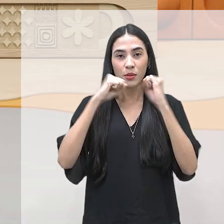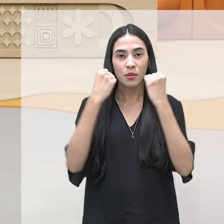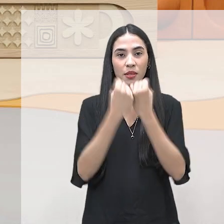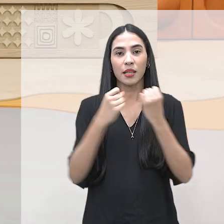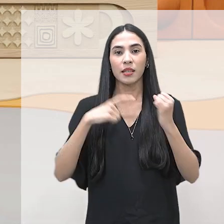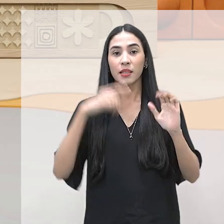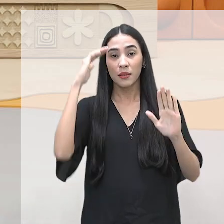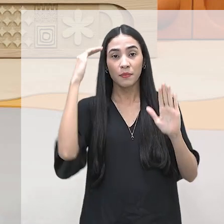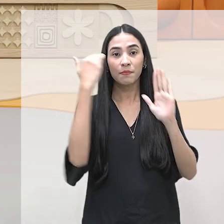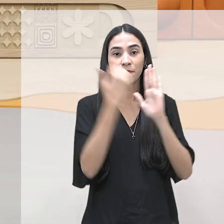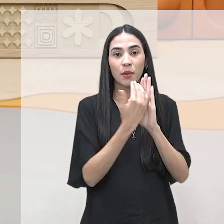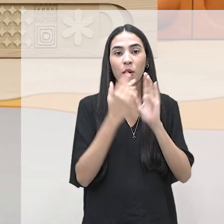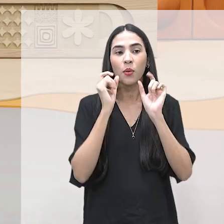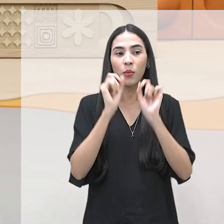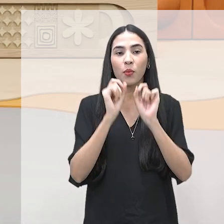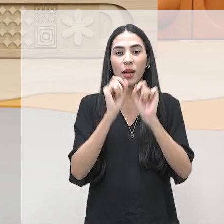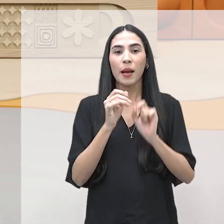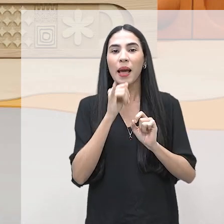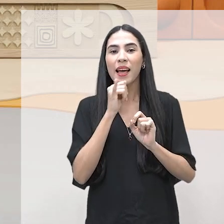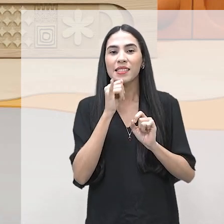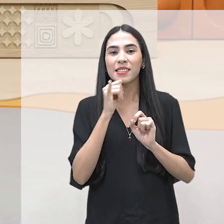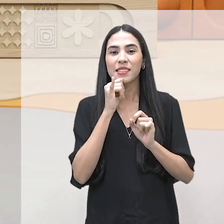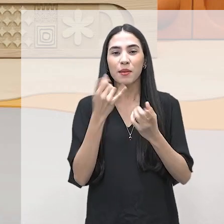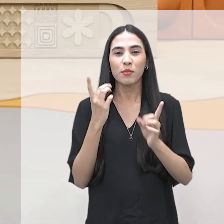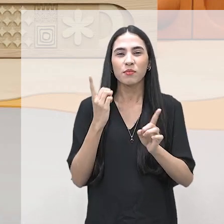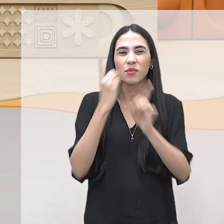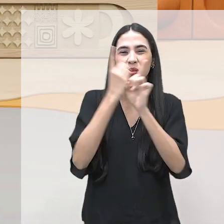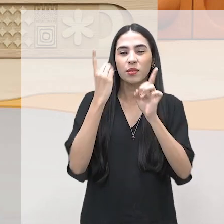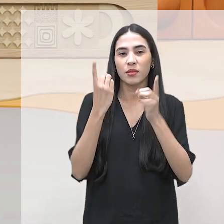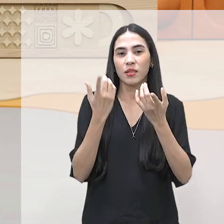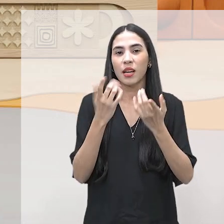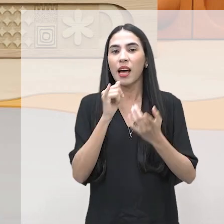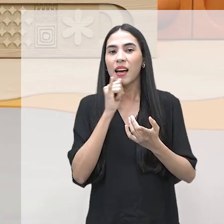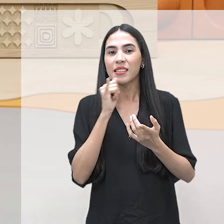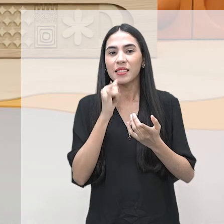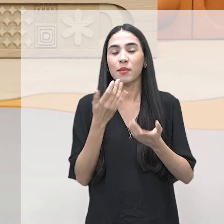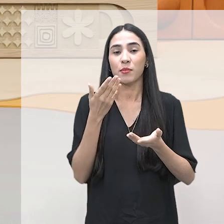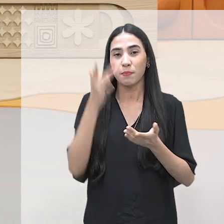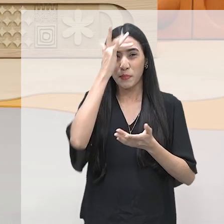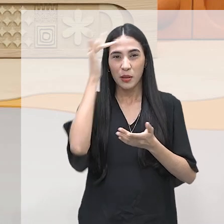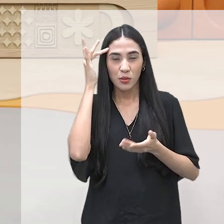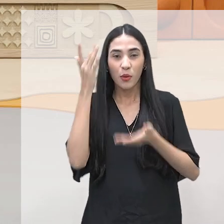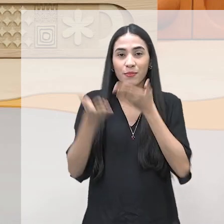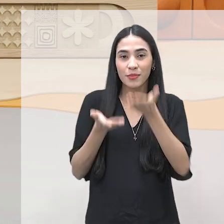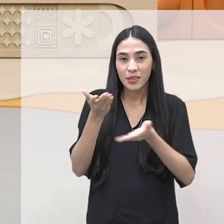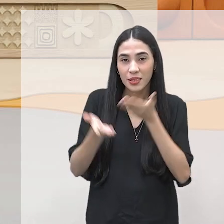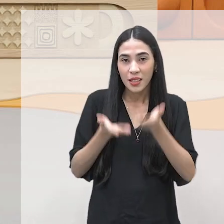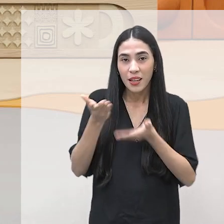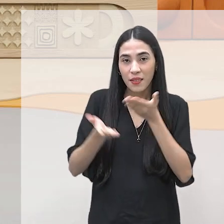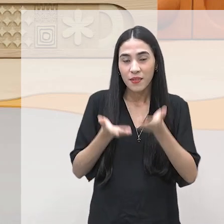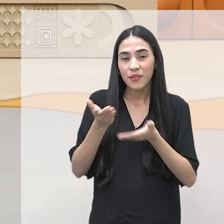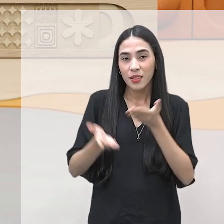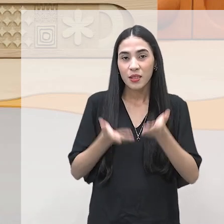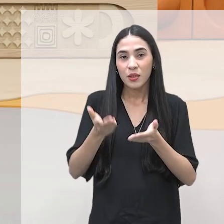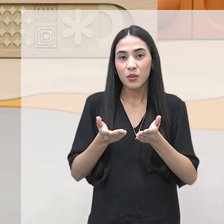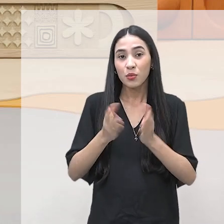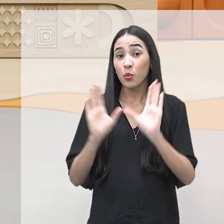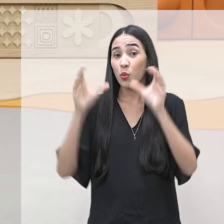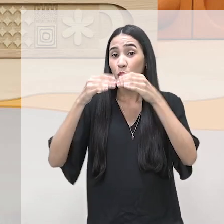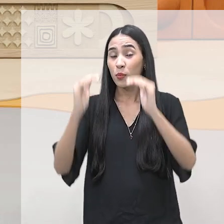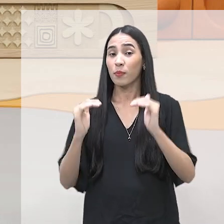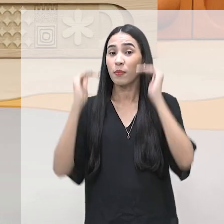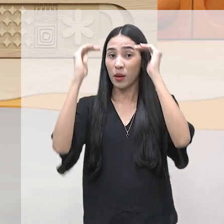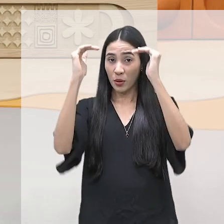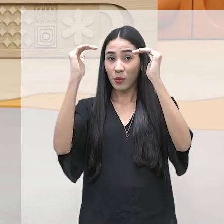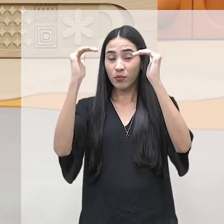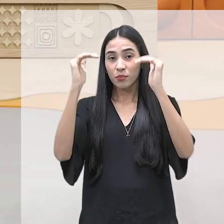na exploração, gente. Pautada em ter serviçais, pessoas servindo a elite brasileira,